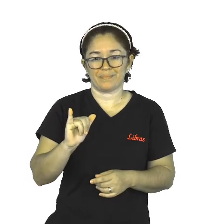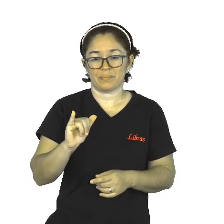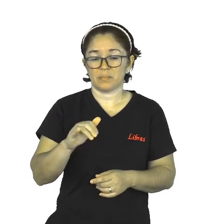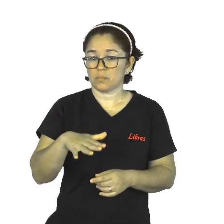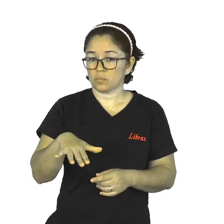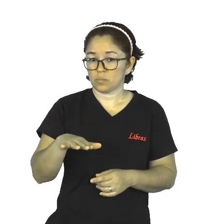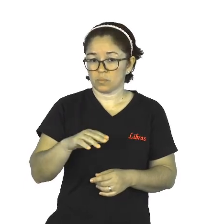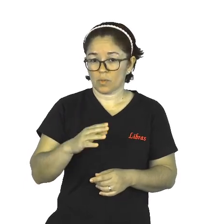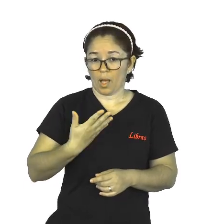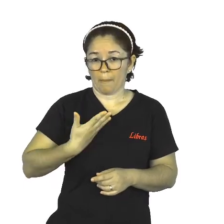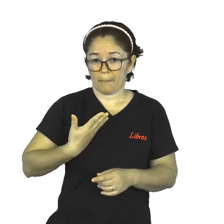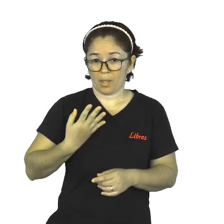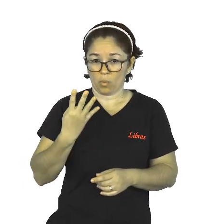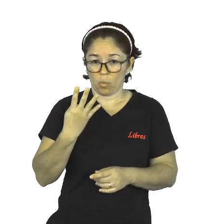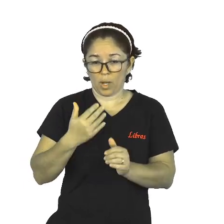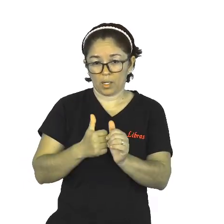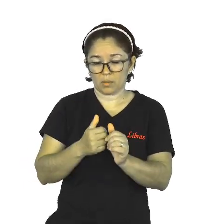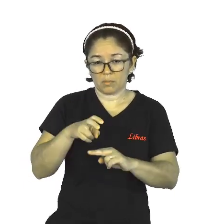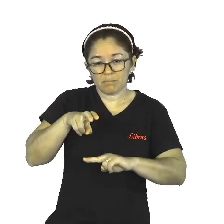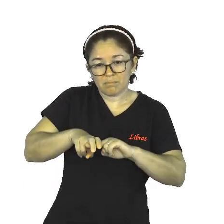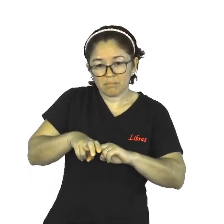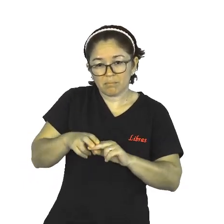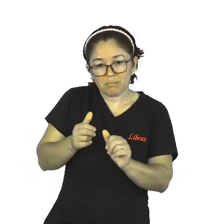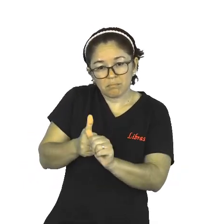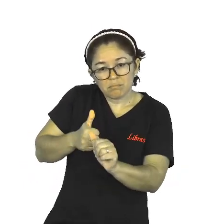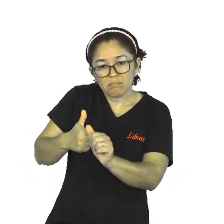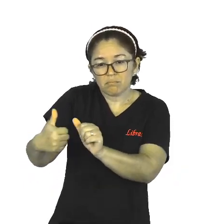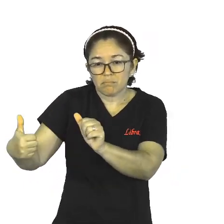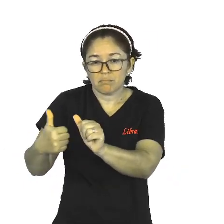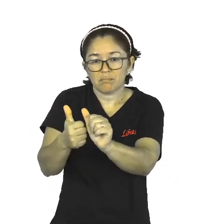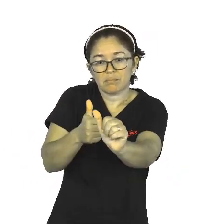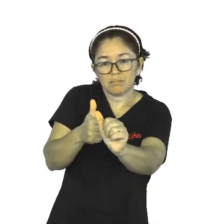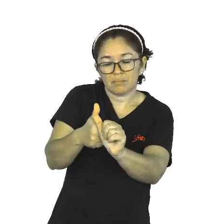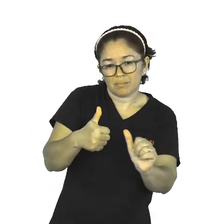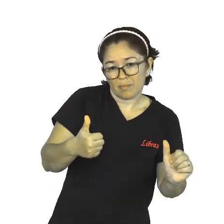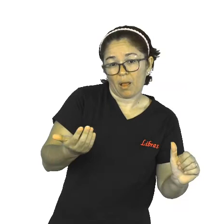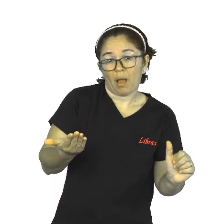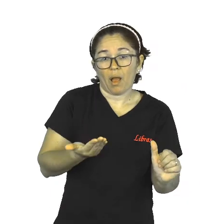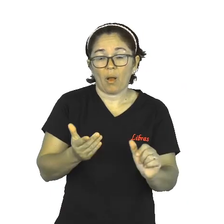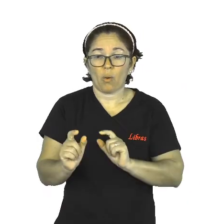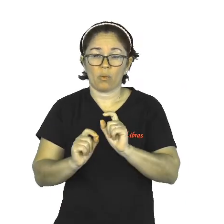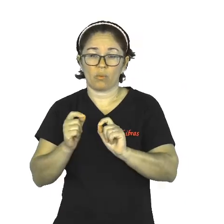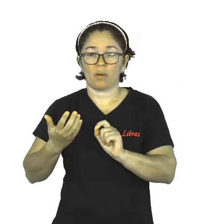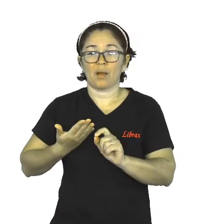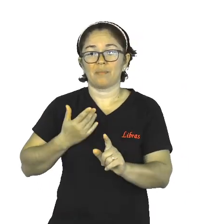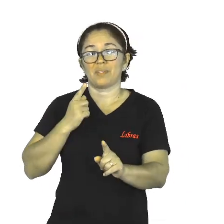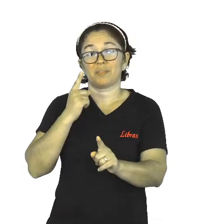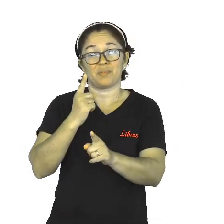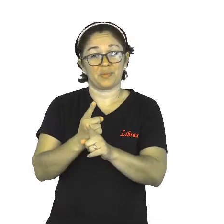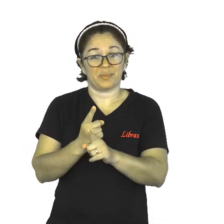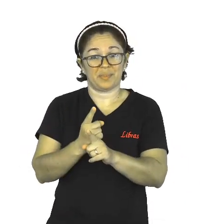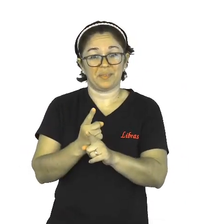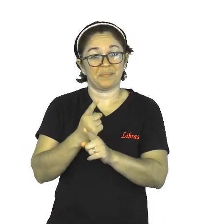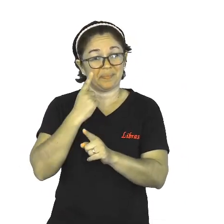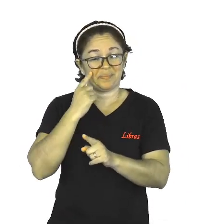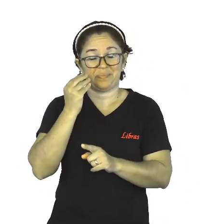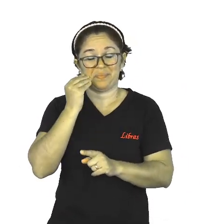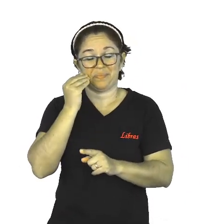José. E agora eu quero que vocês me ajudem a localizar os colegas de sala do José. Vamos